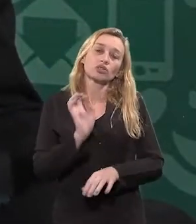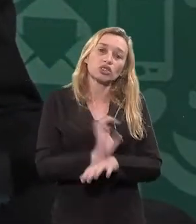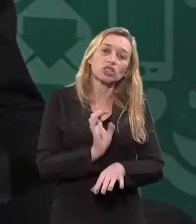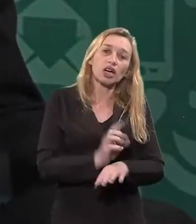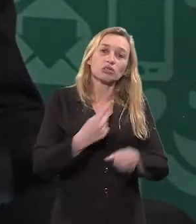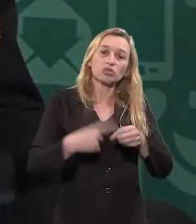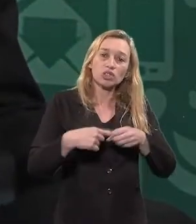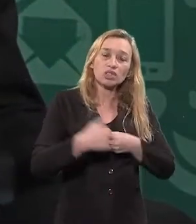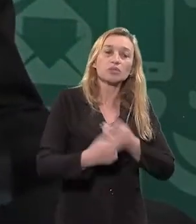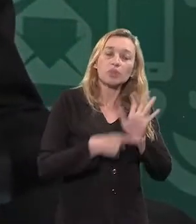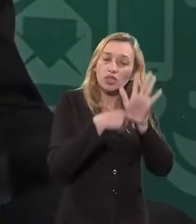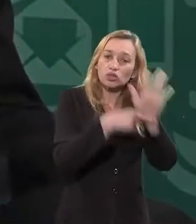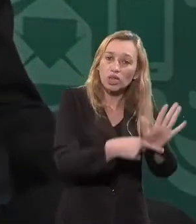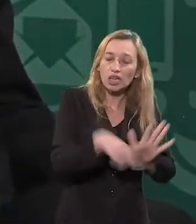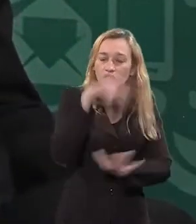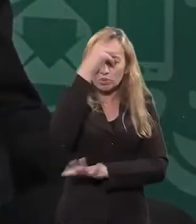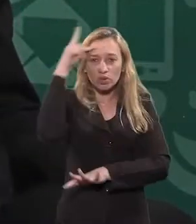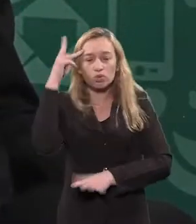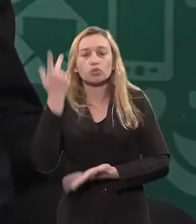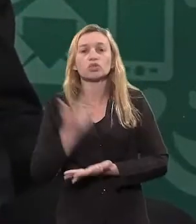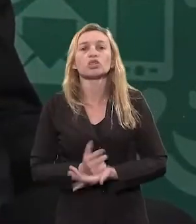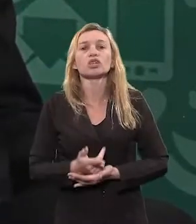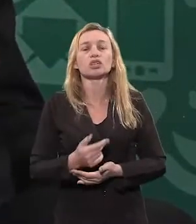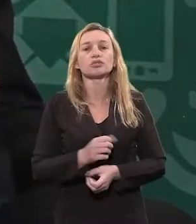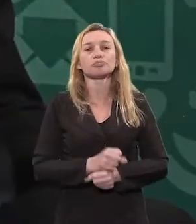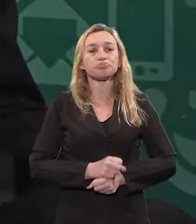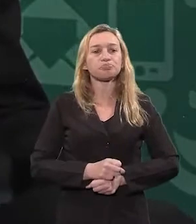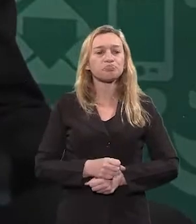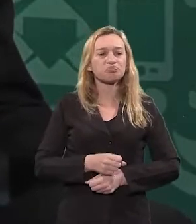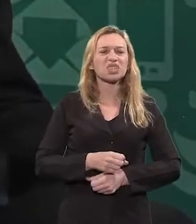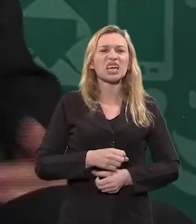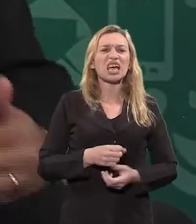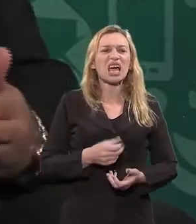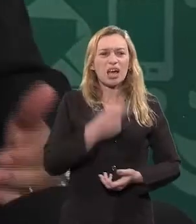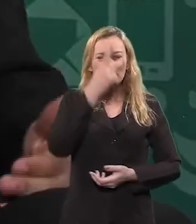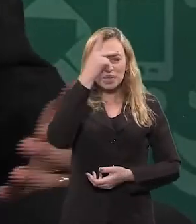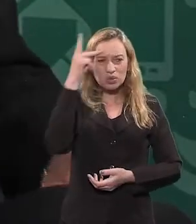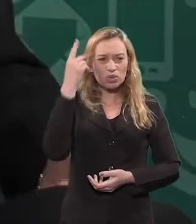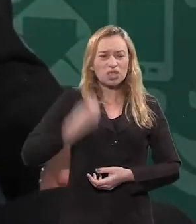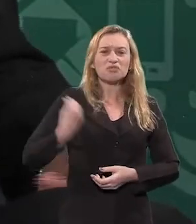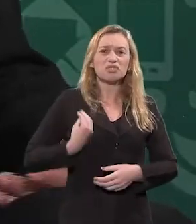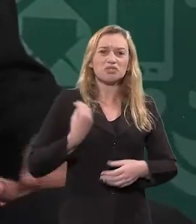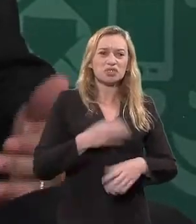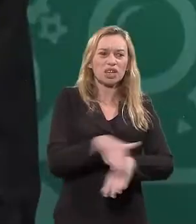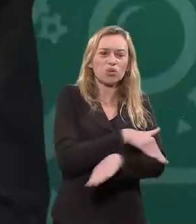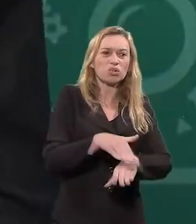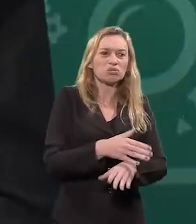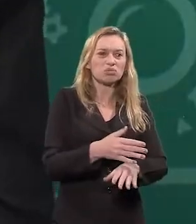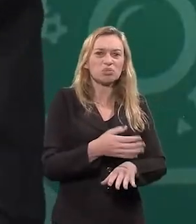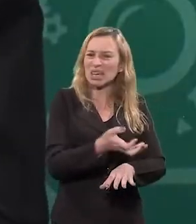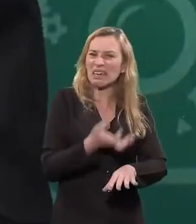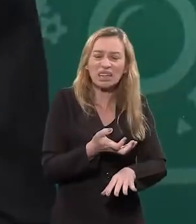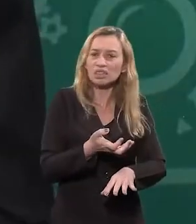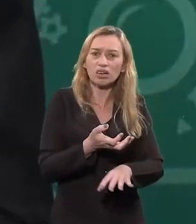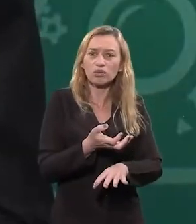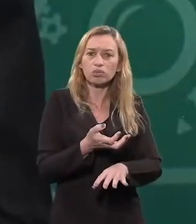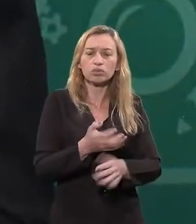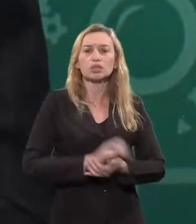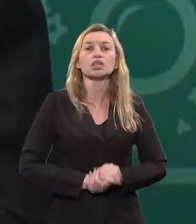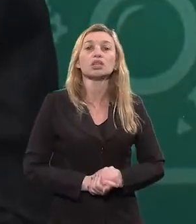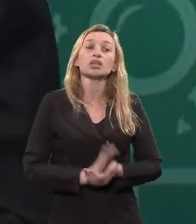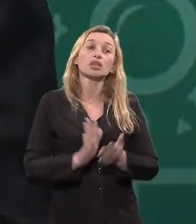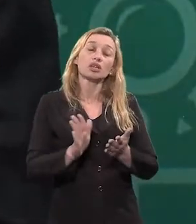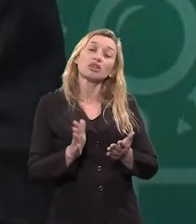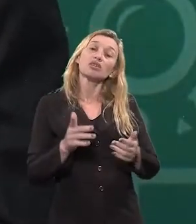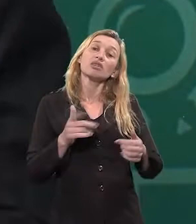município, para auxiliar essas pessoas a saírem dessa situação. A grande maioria das pessoas, ninguém está na rua porque quer. Ninguém está em situação de rua porque quer.